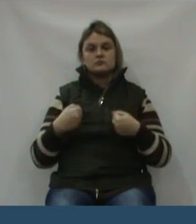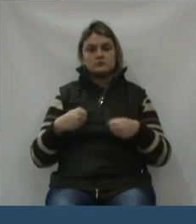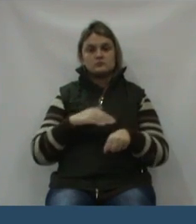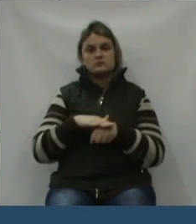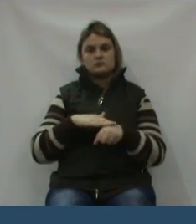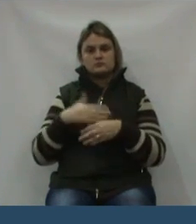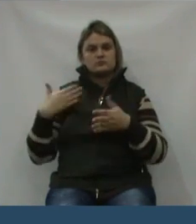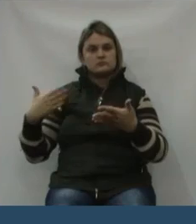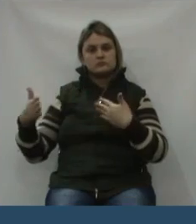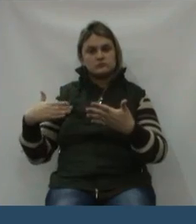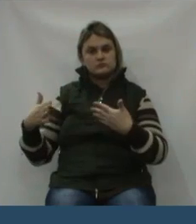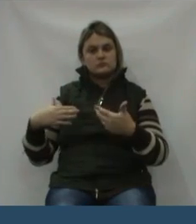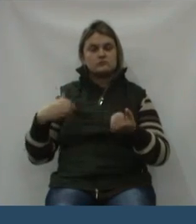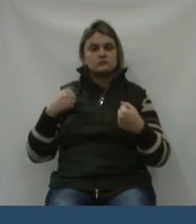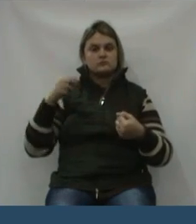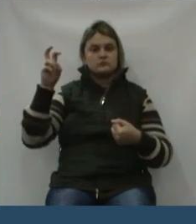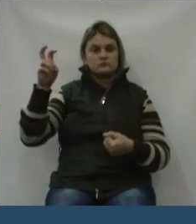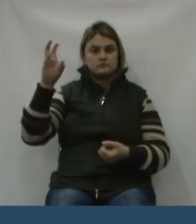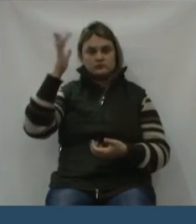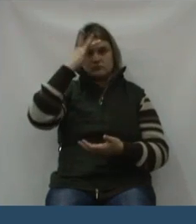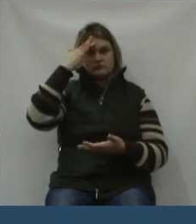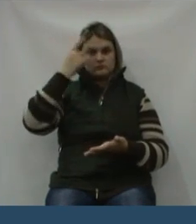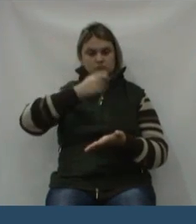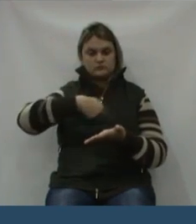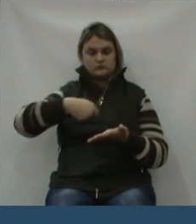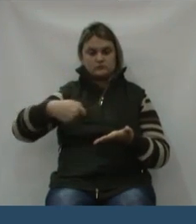precisamos de 5 assinaturas para